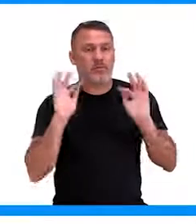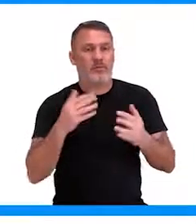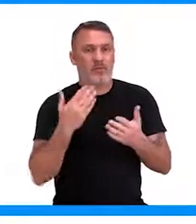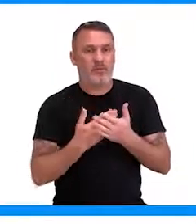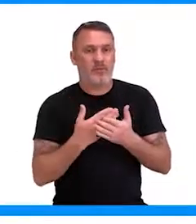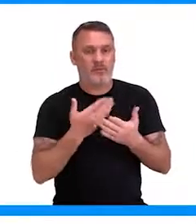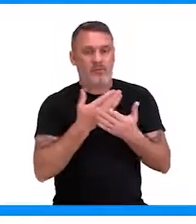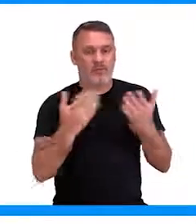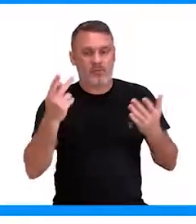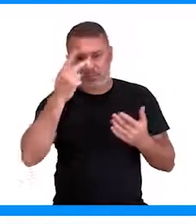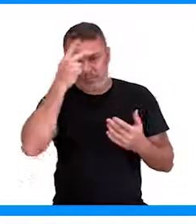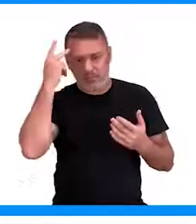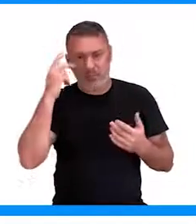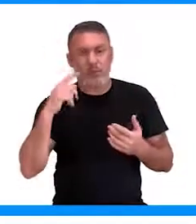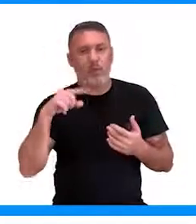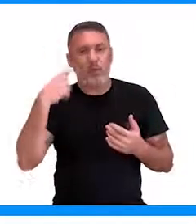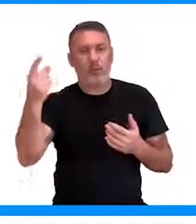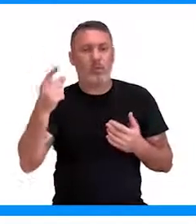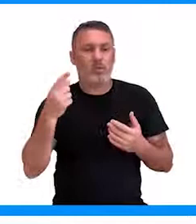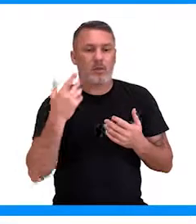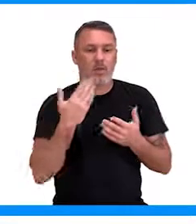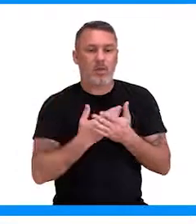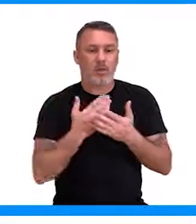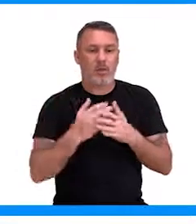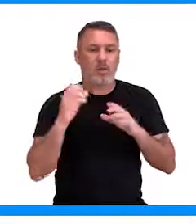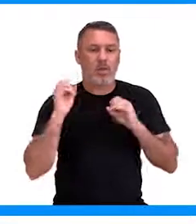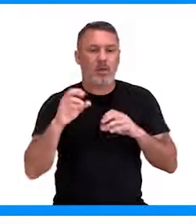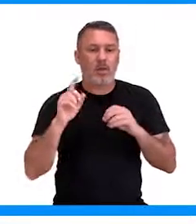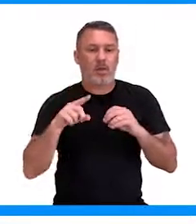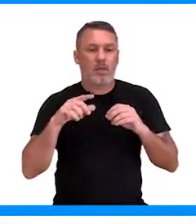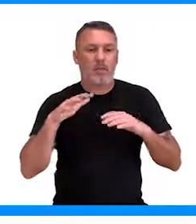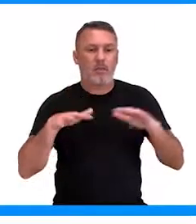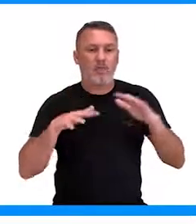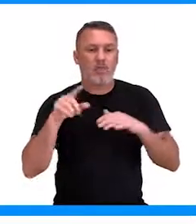Bom, nós ficamos por aqui com o movimento oblíquo. Na próxima aula,